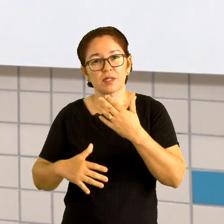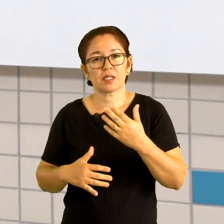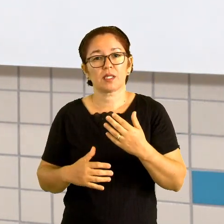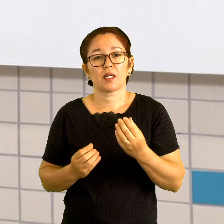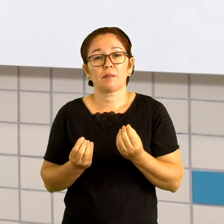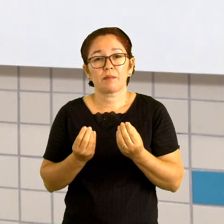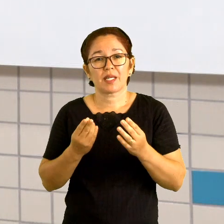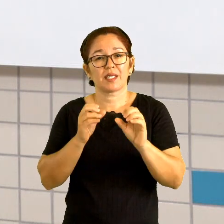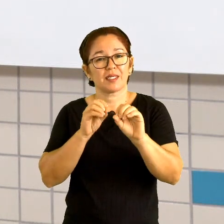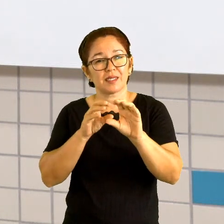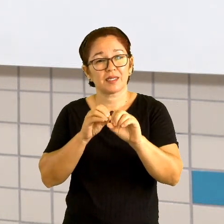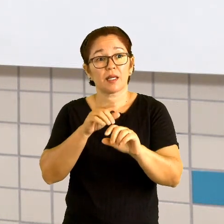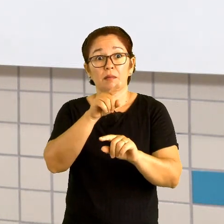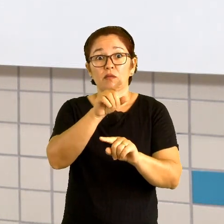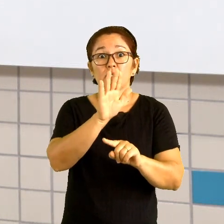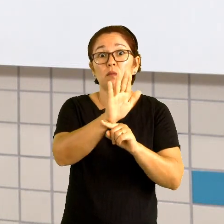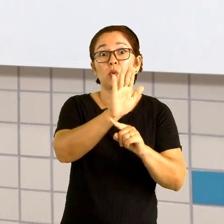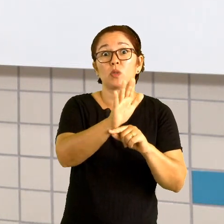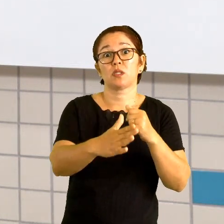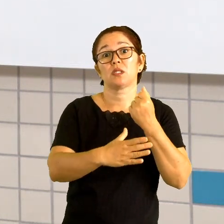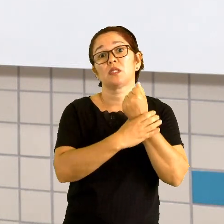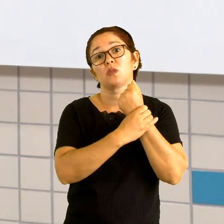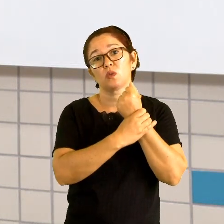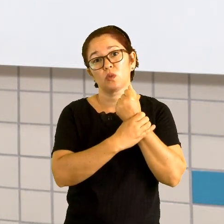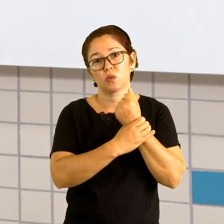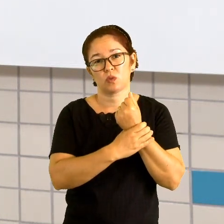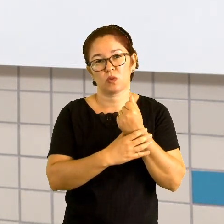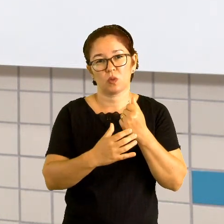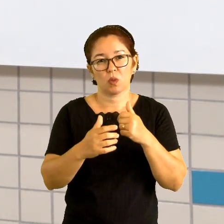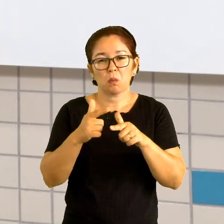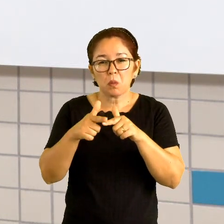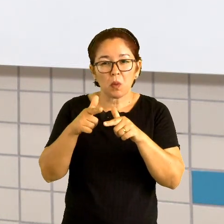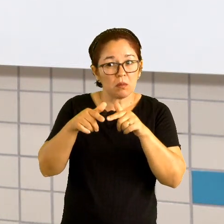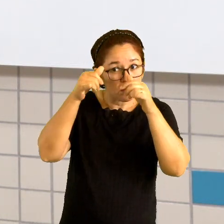de qualquer probleminha, ok?